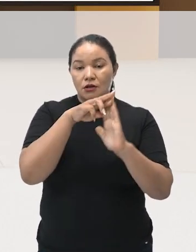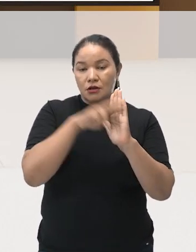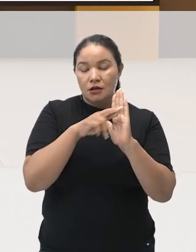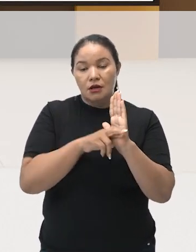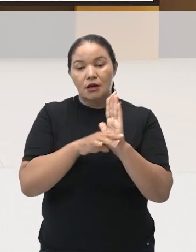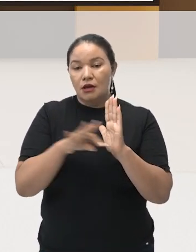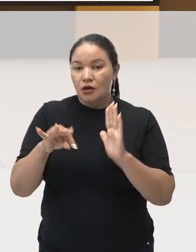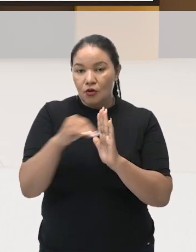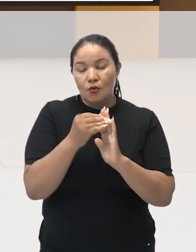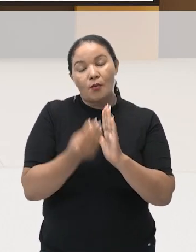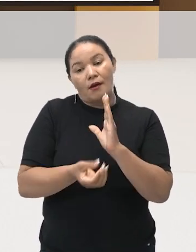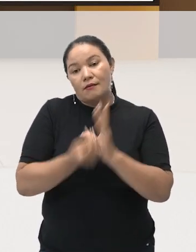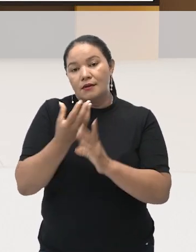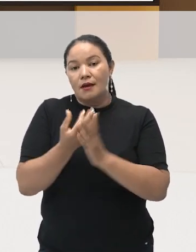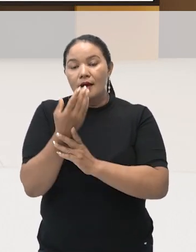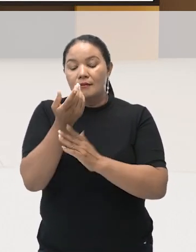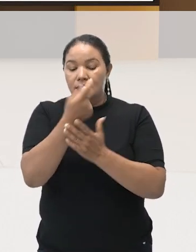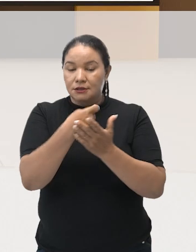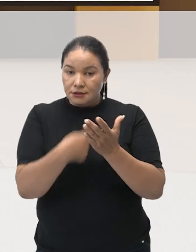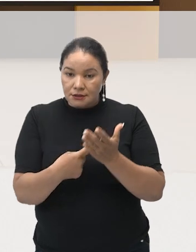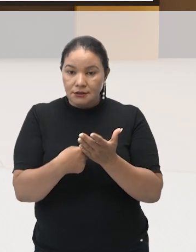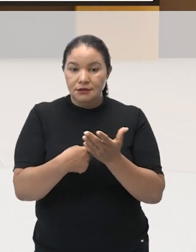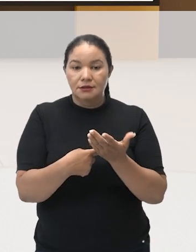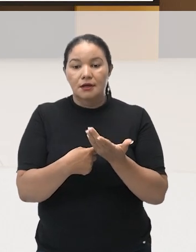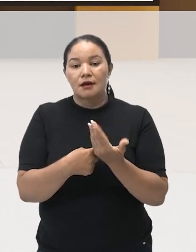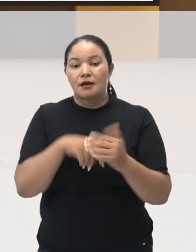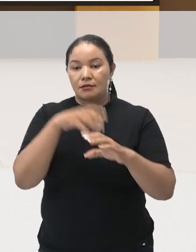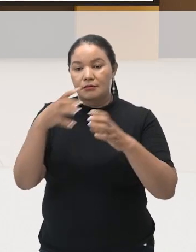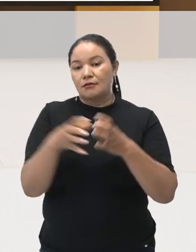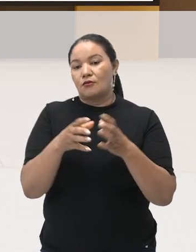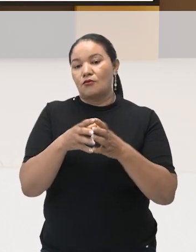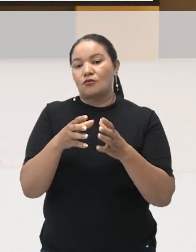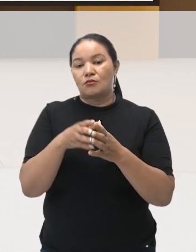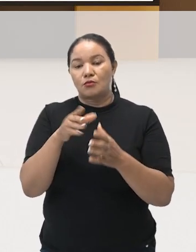de regras para a escrita Paetê.